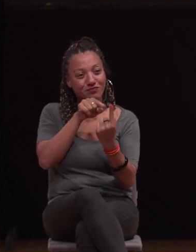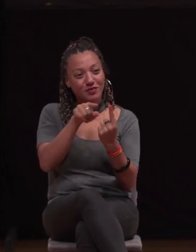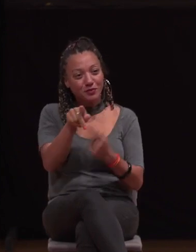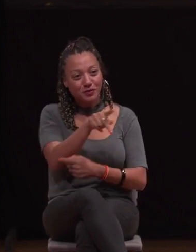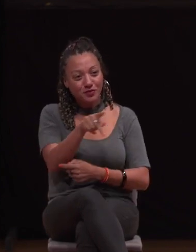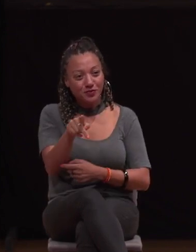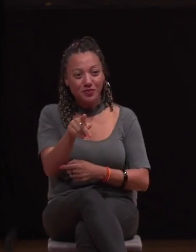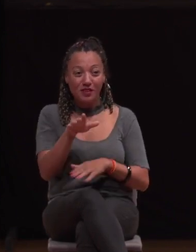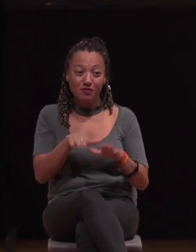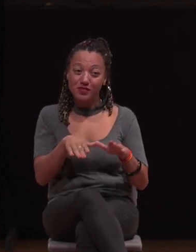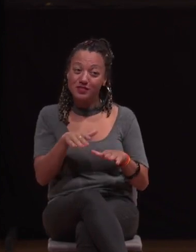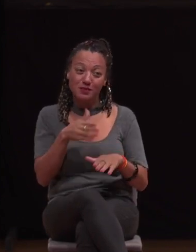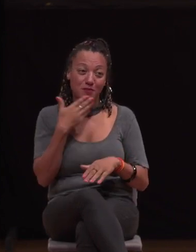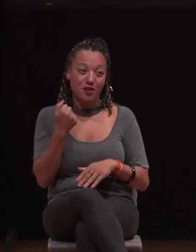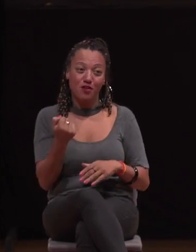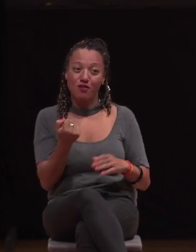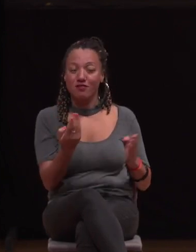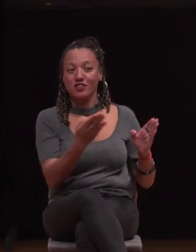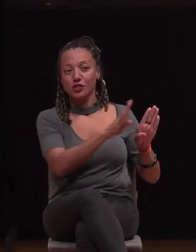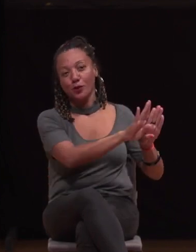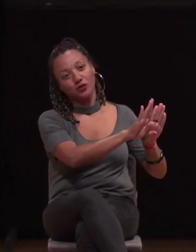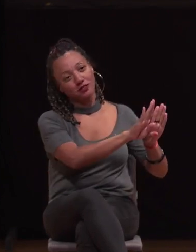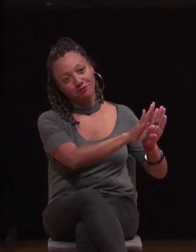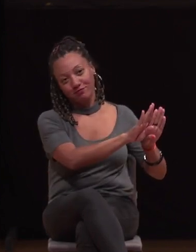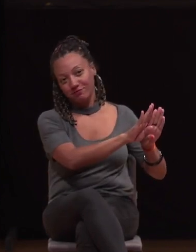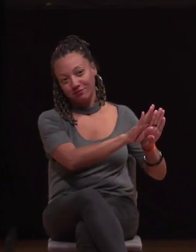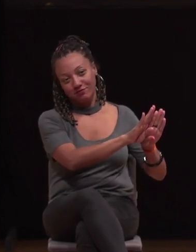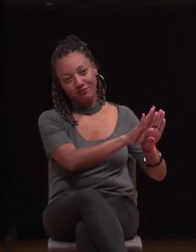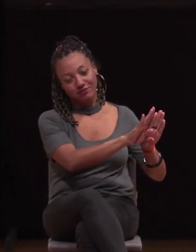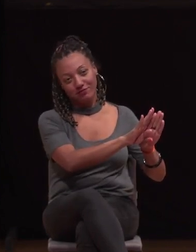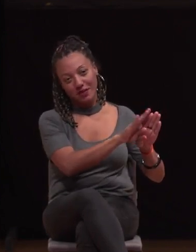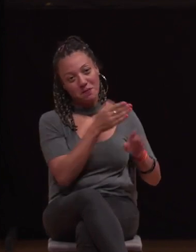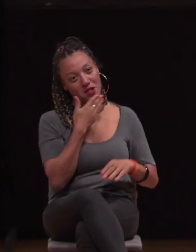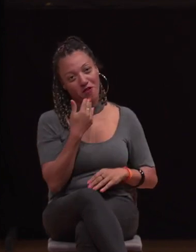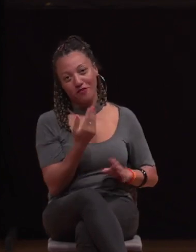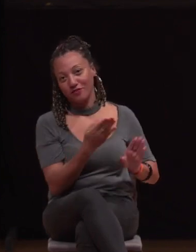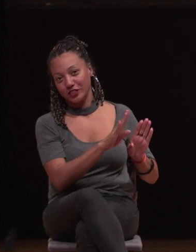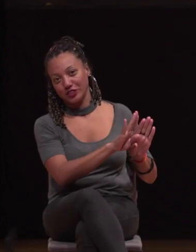fechar a porta. Quando a gente fecha essa porta,